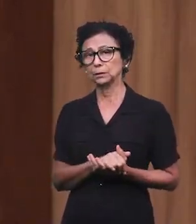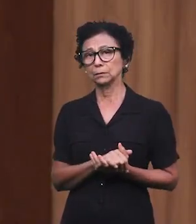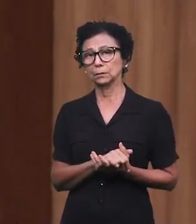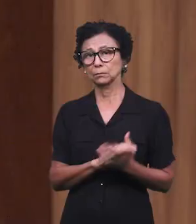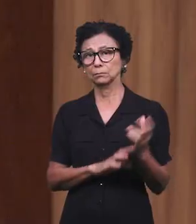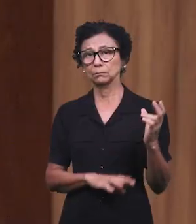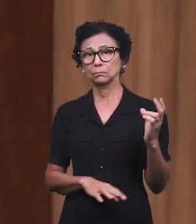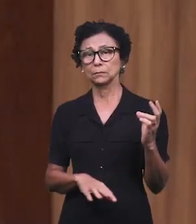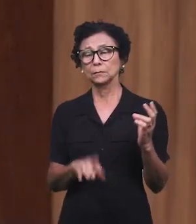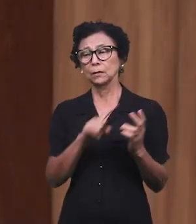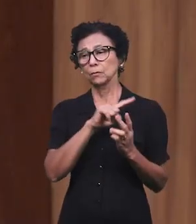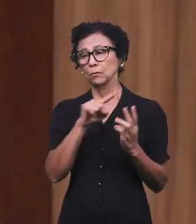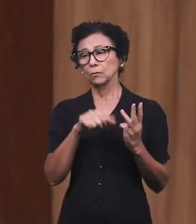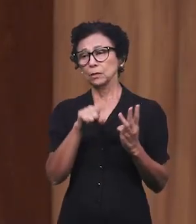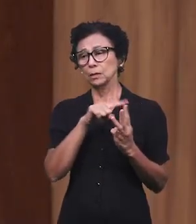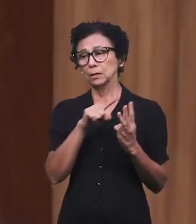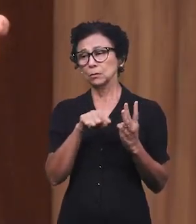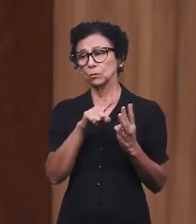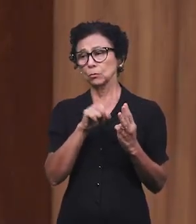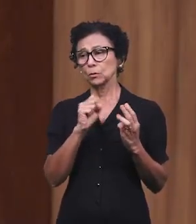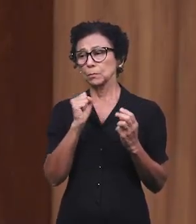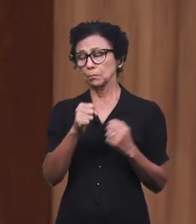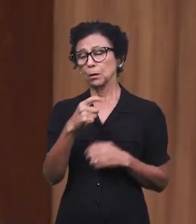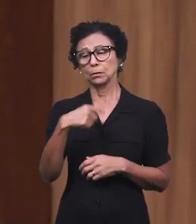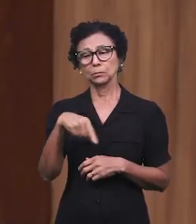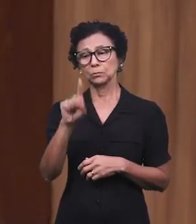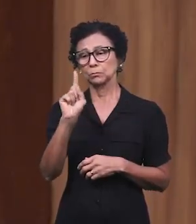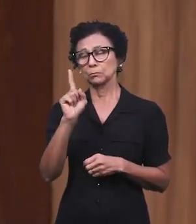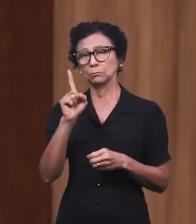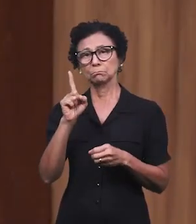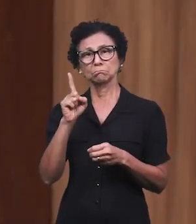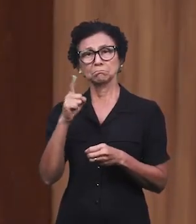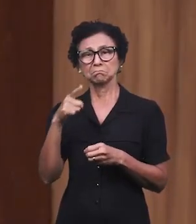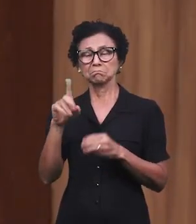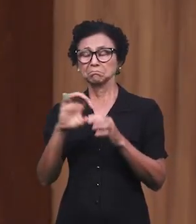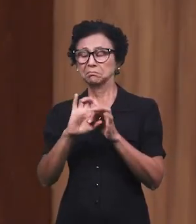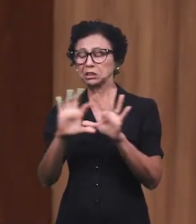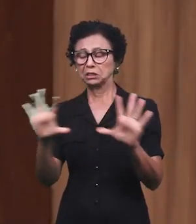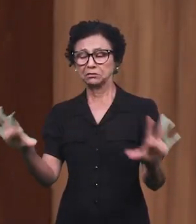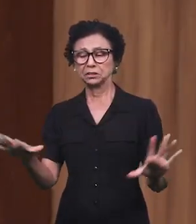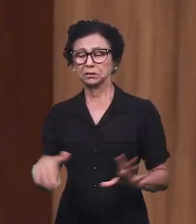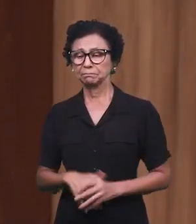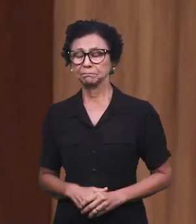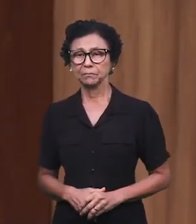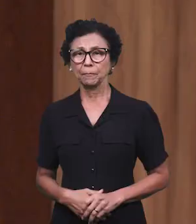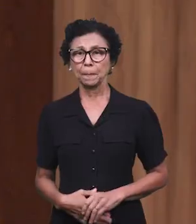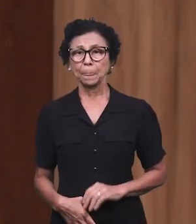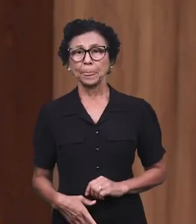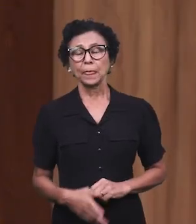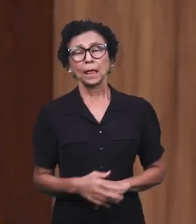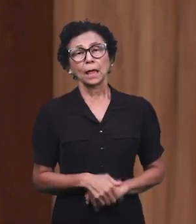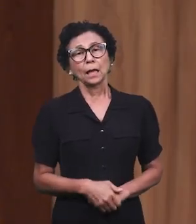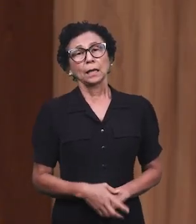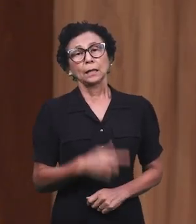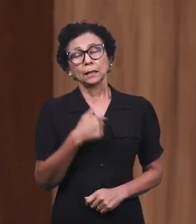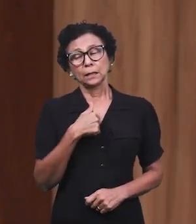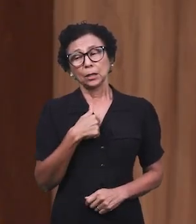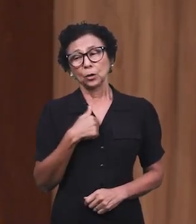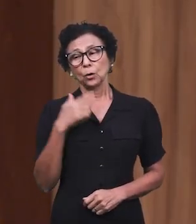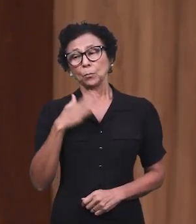vocês tinham, e eu vou voltar para o meu povo. E ela diz essa expressão linda